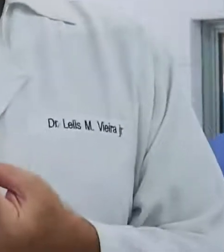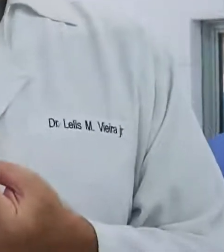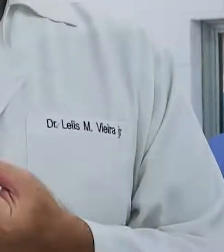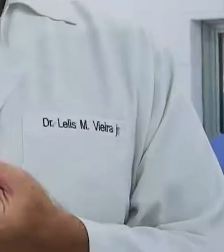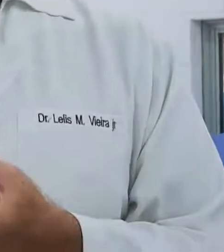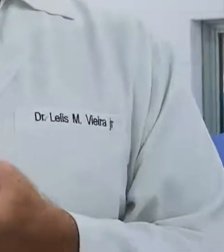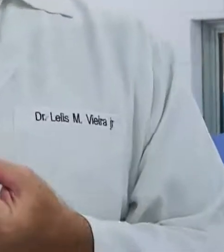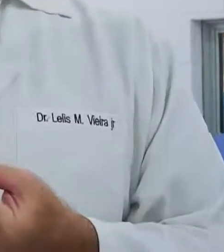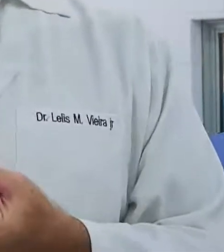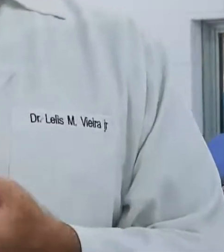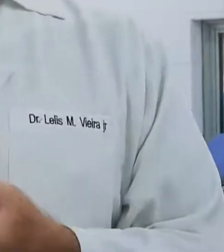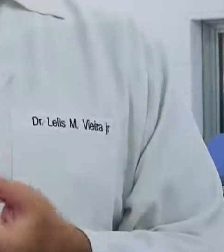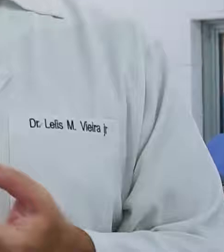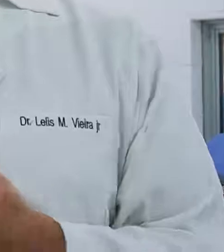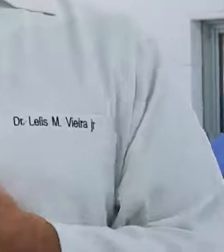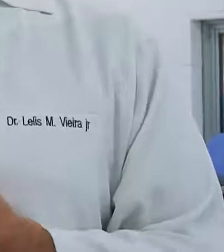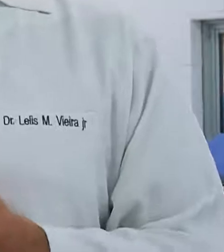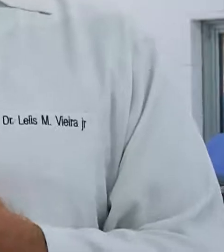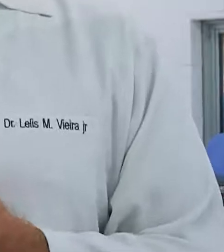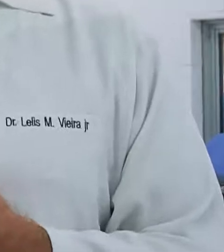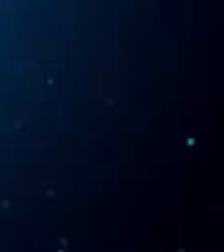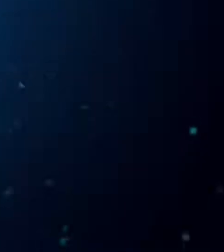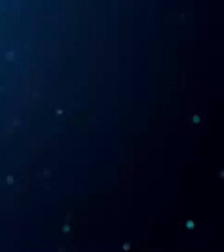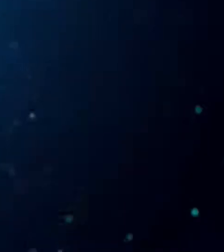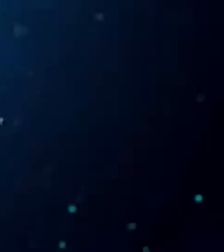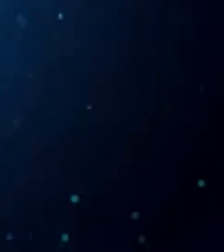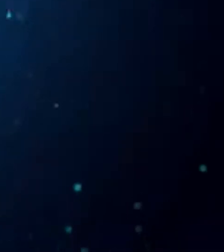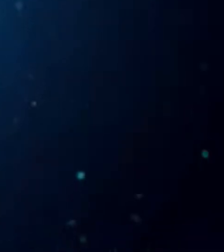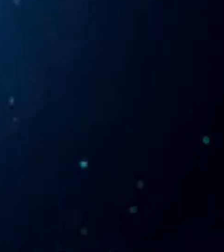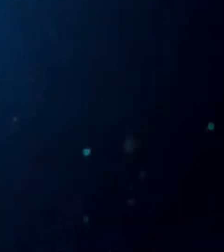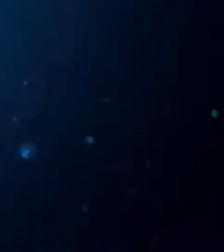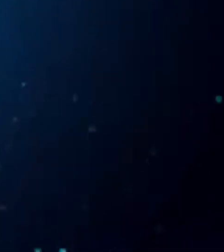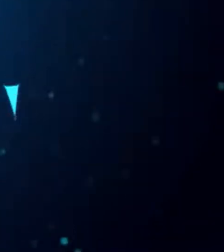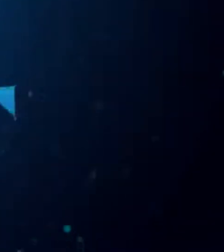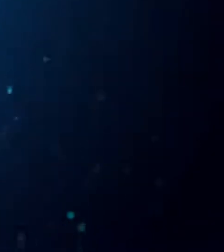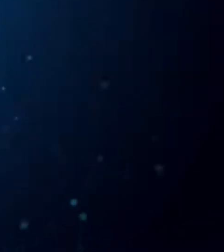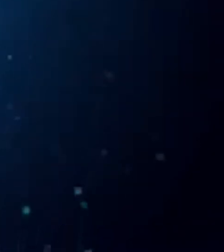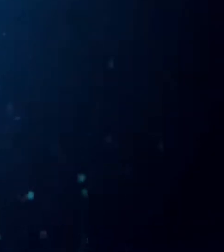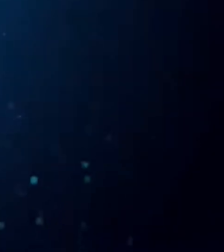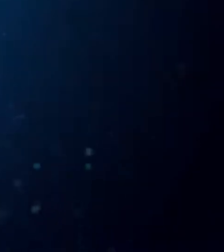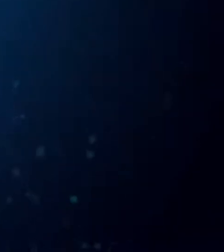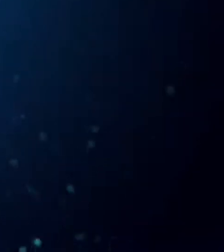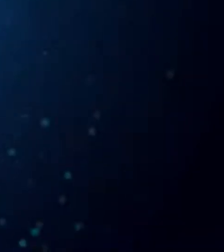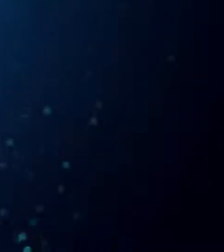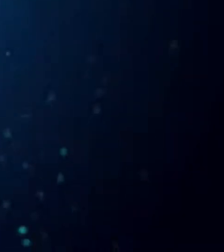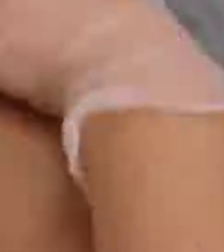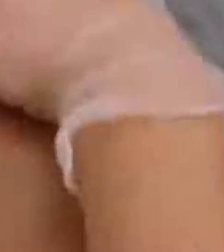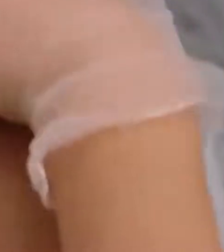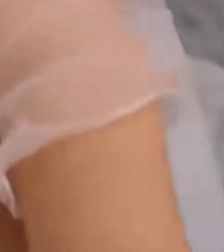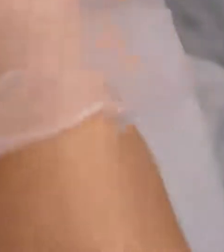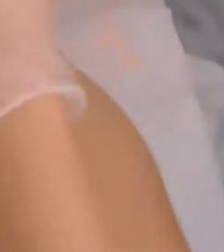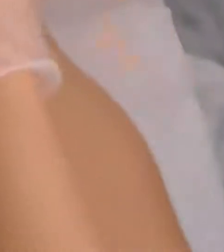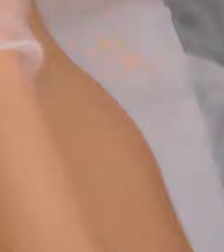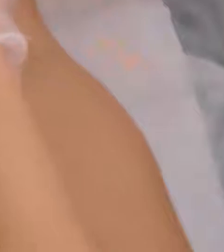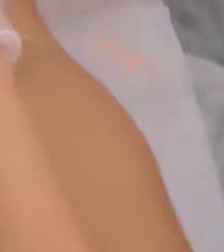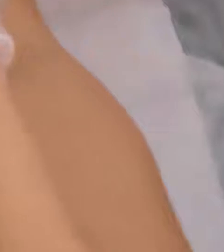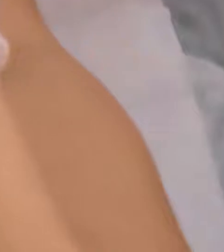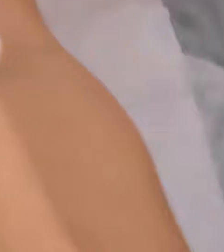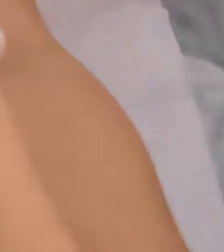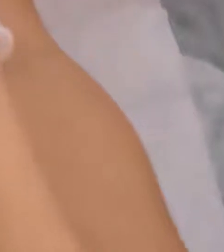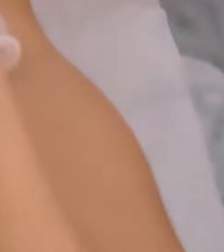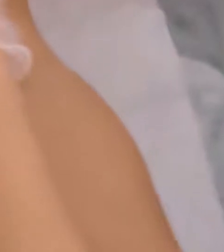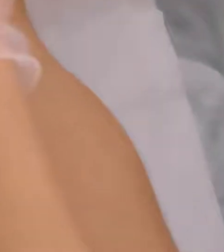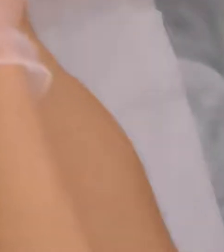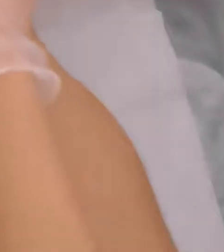em cada um, você entende para quem você vai doar. E é por isso que é importante sabermos a nossa tipagem sanguínea e,